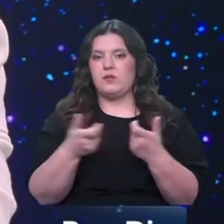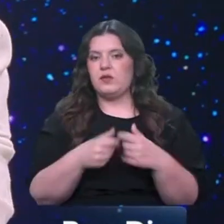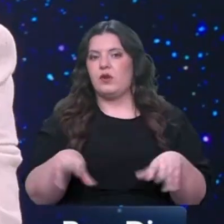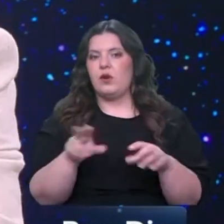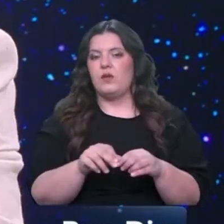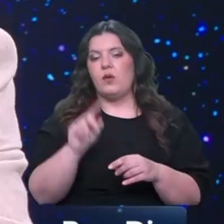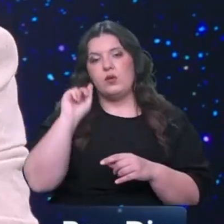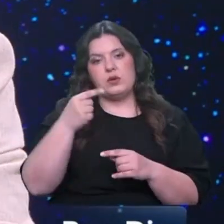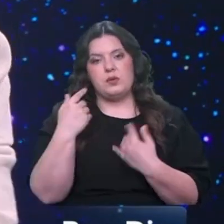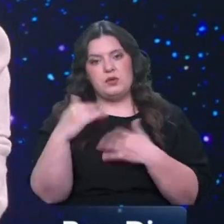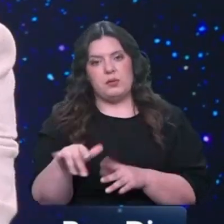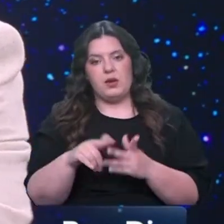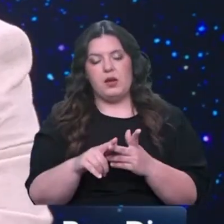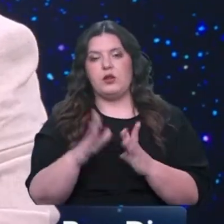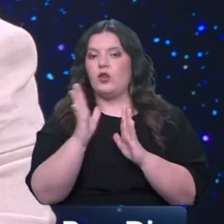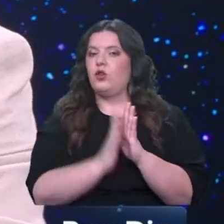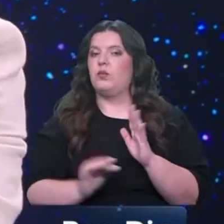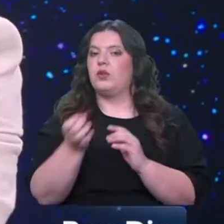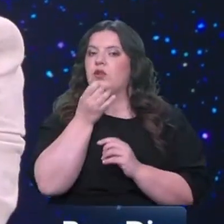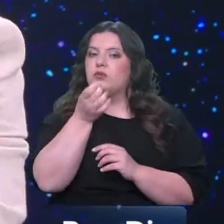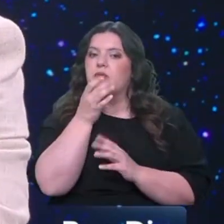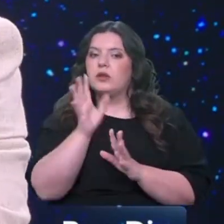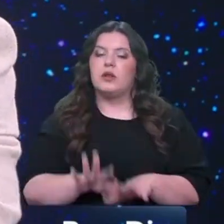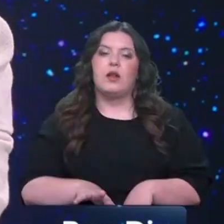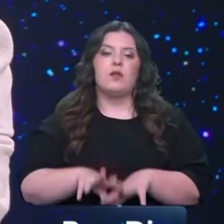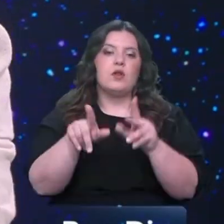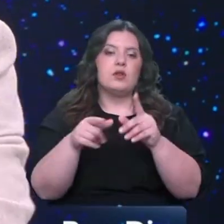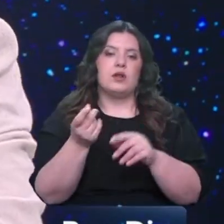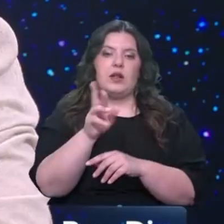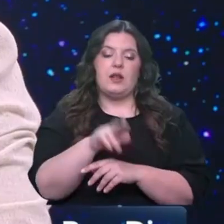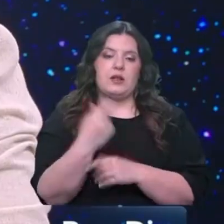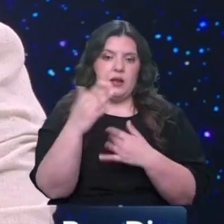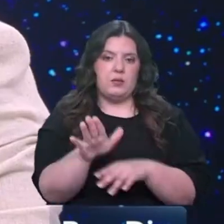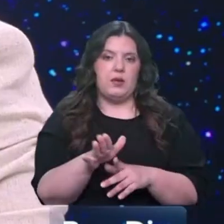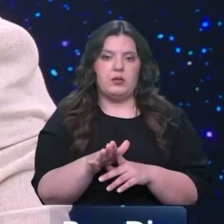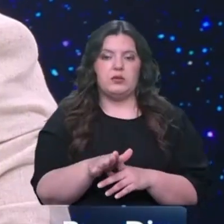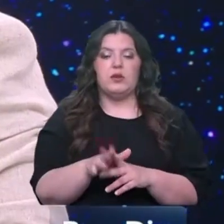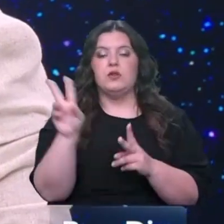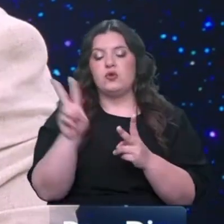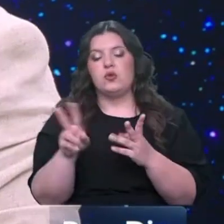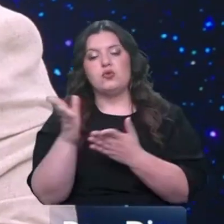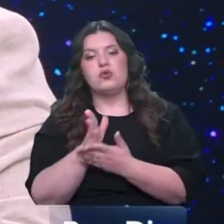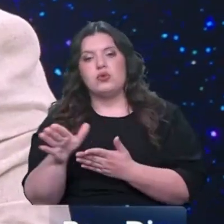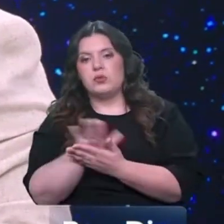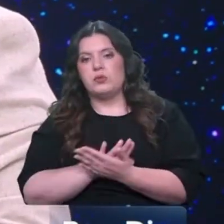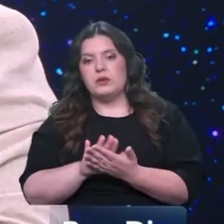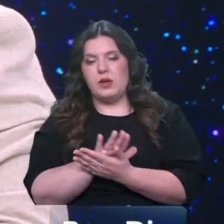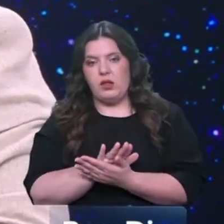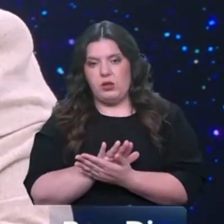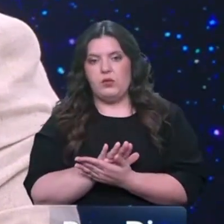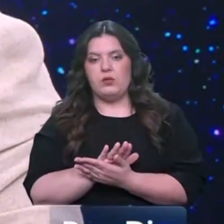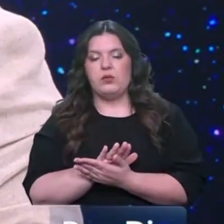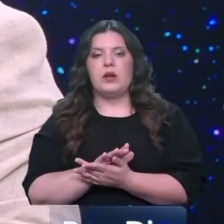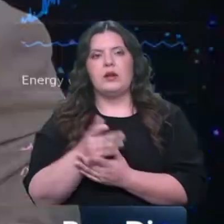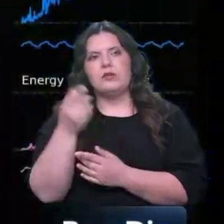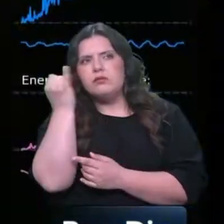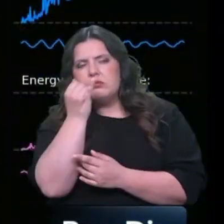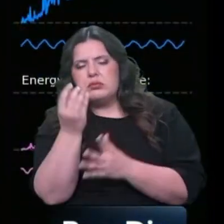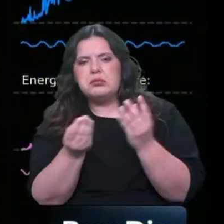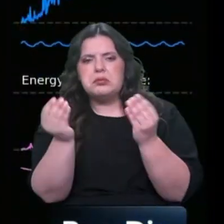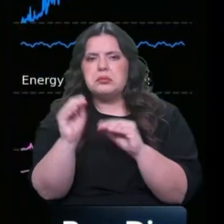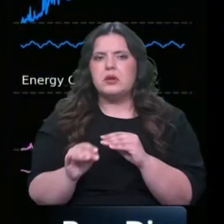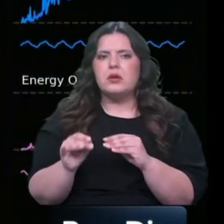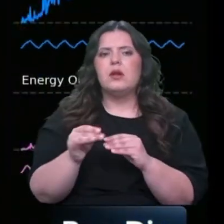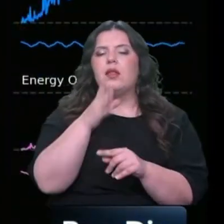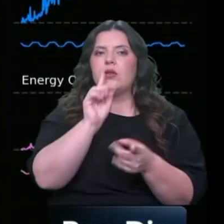sabemos está errado, e o modelo que explica a evolução das galáxias do universo está errado. Segundo estudo, baseado em simulações, diz-nos